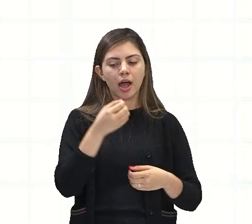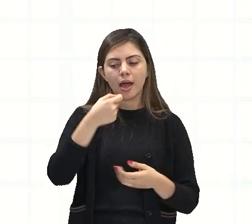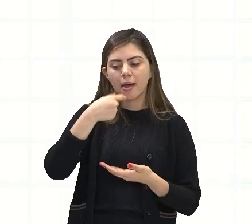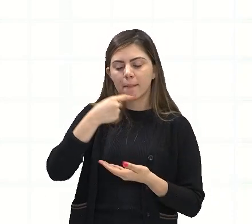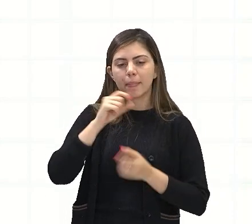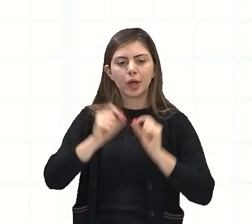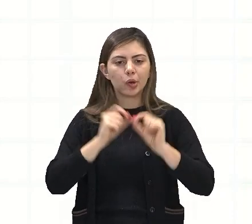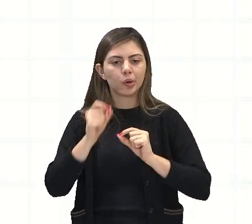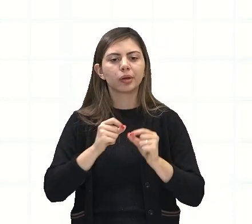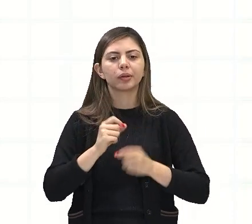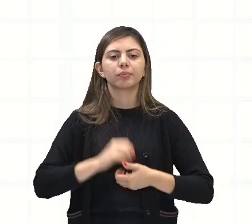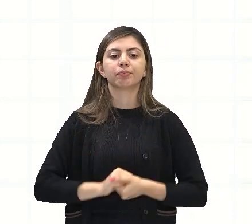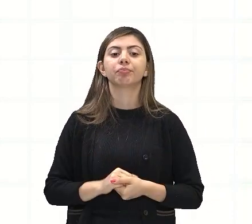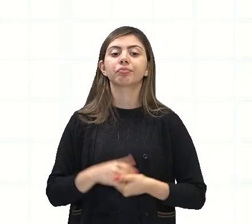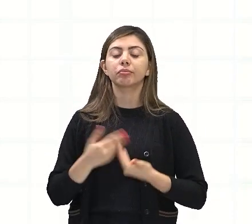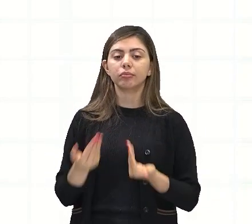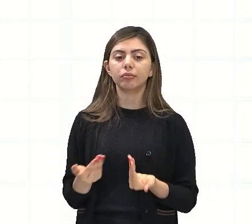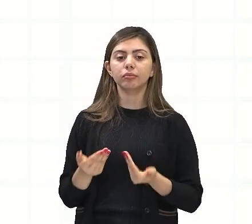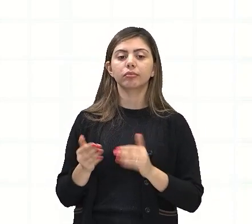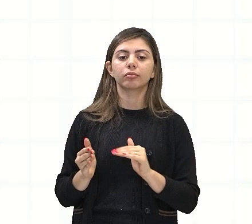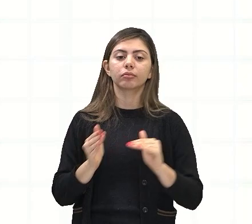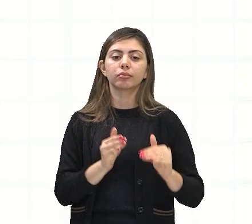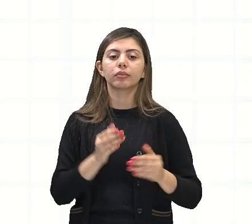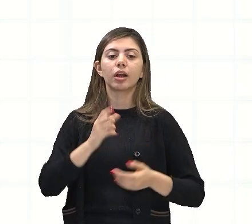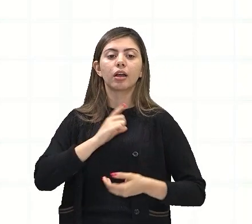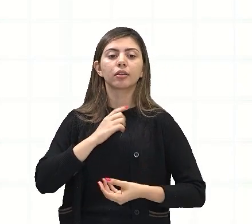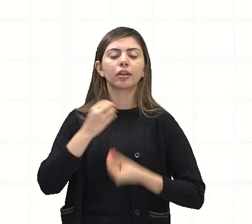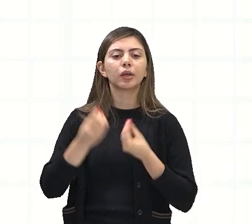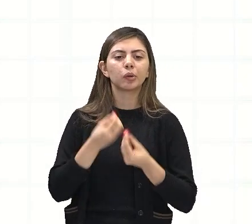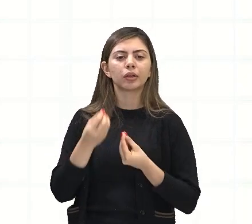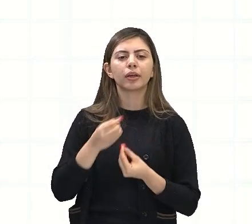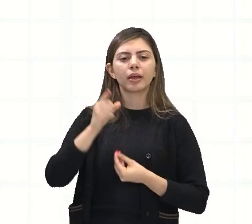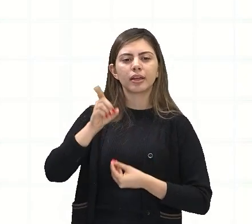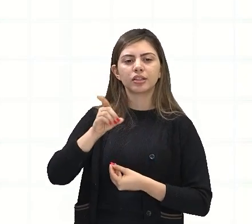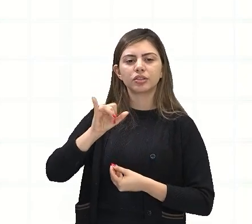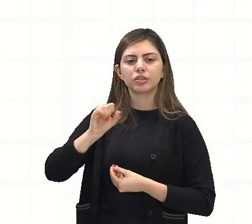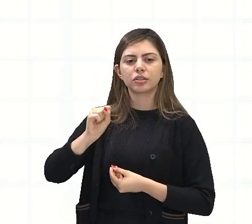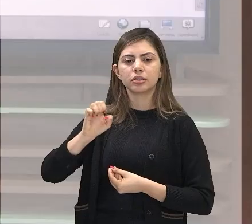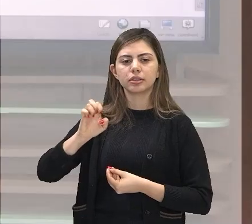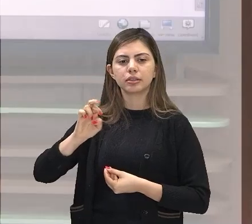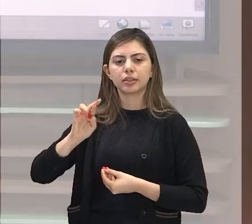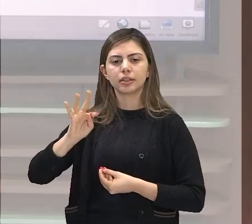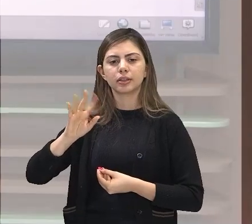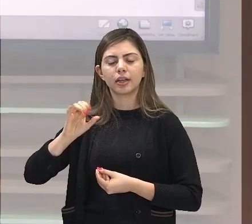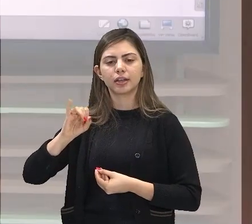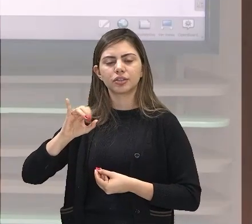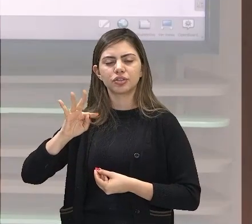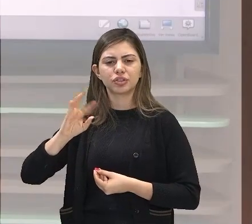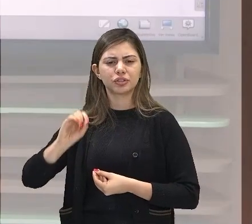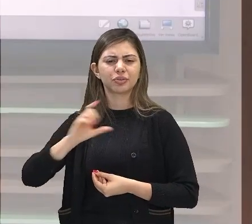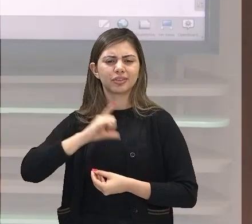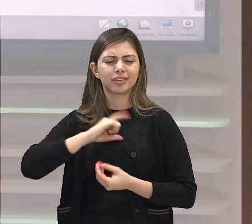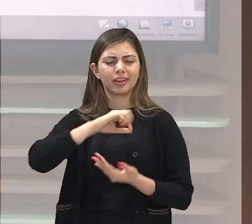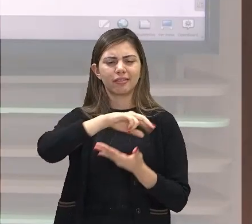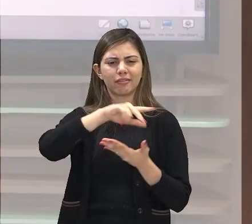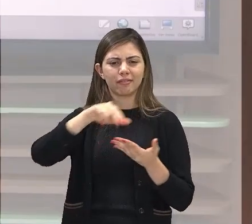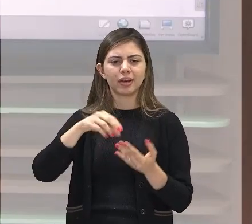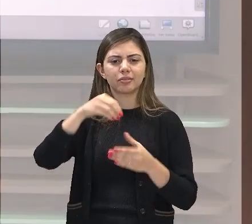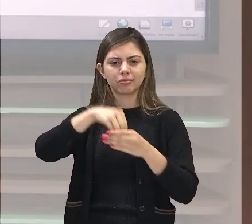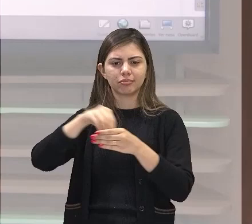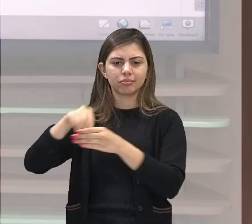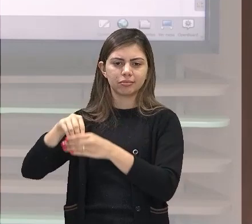argumentativo, eu vou ter o ensaio, o artigo, a resenha, a carta de opinião. e assim sucessivamente. Então